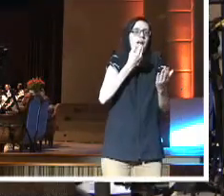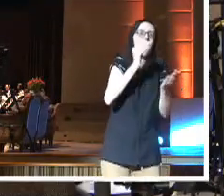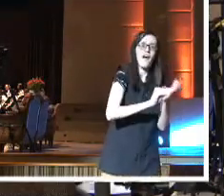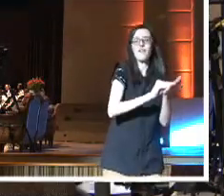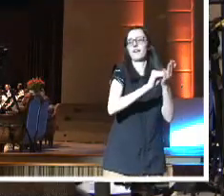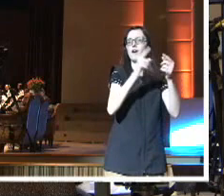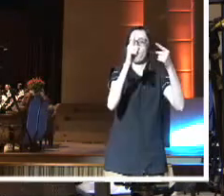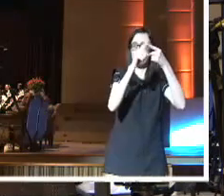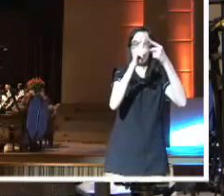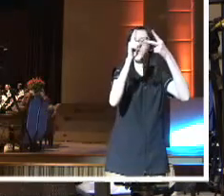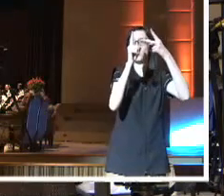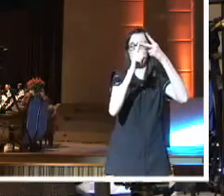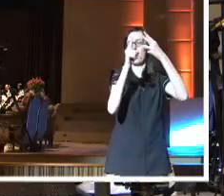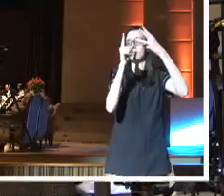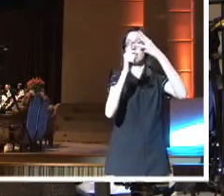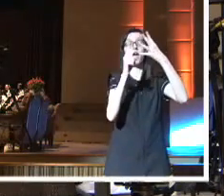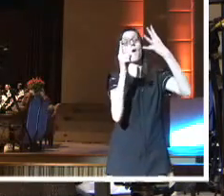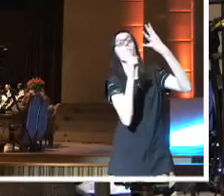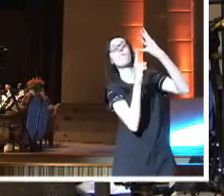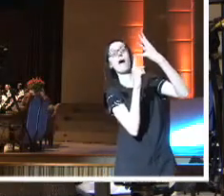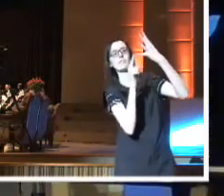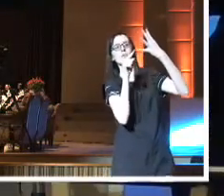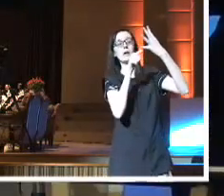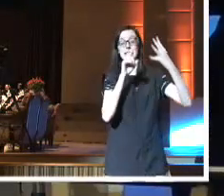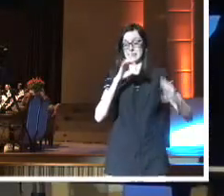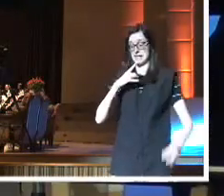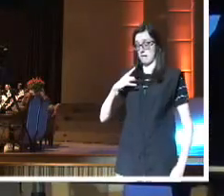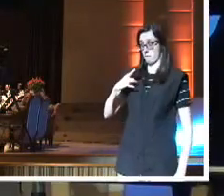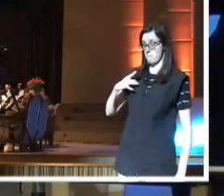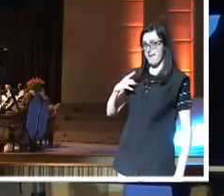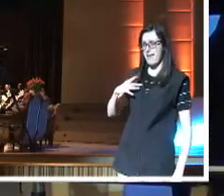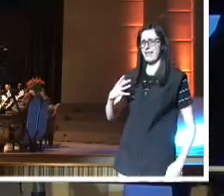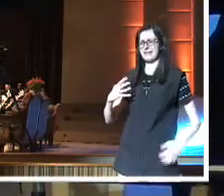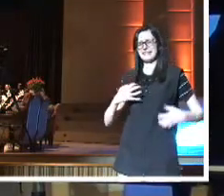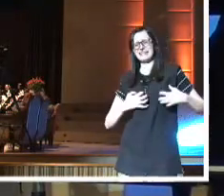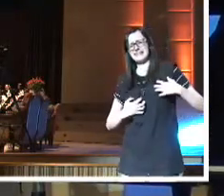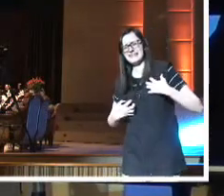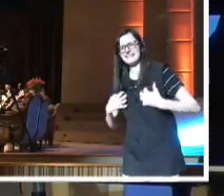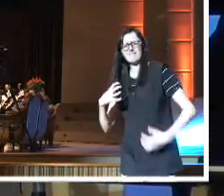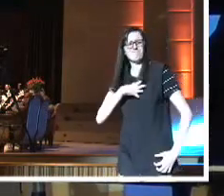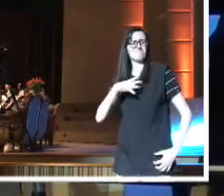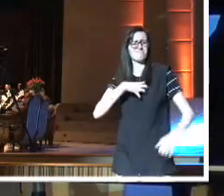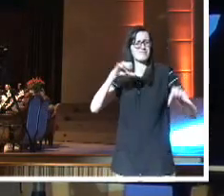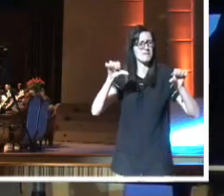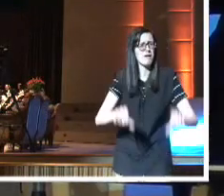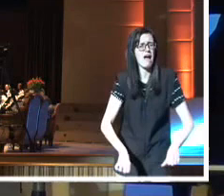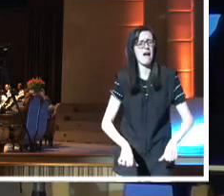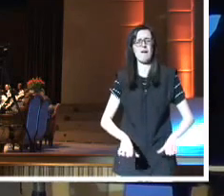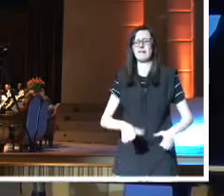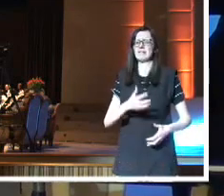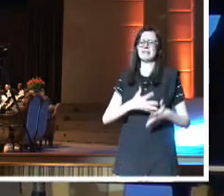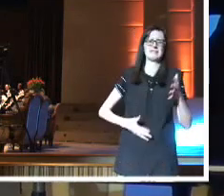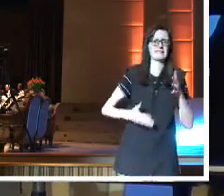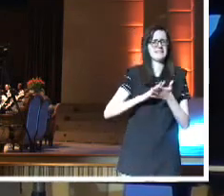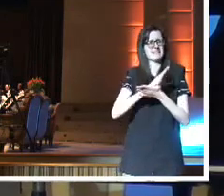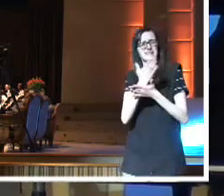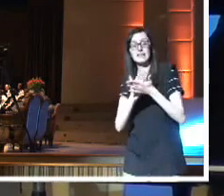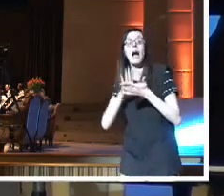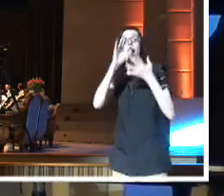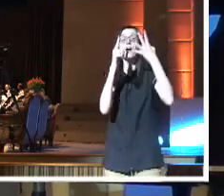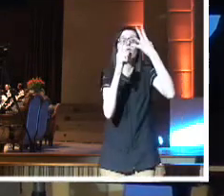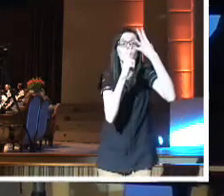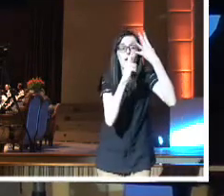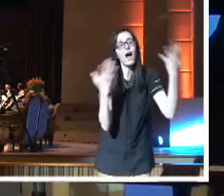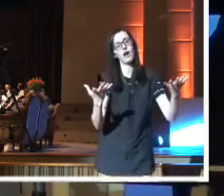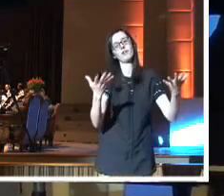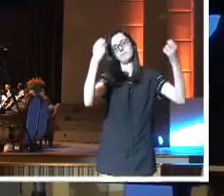quarta atitude diante dos nossos medos, dos nossos sentimentos de angústia. E é sobre essa quarta atitude